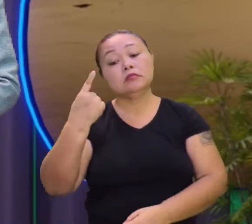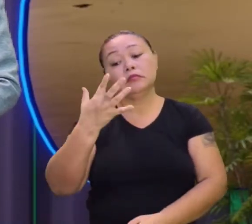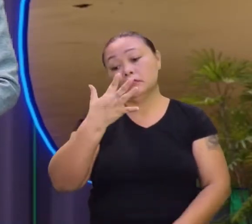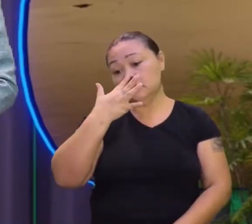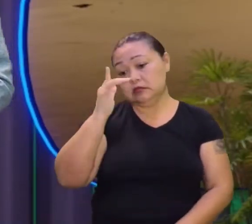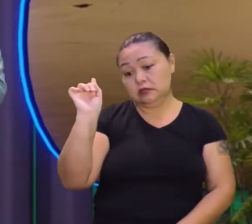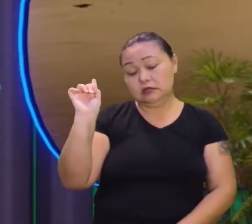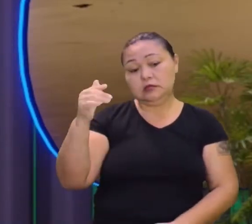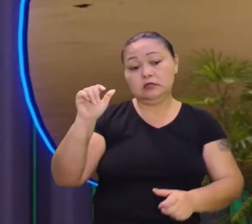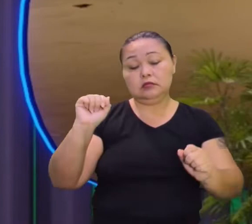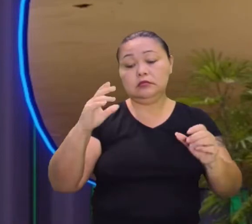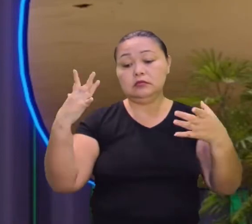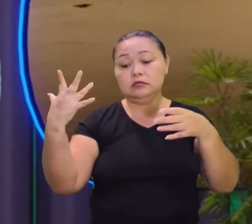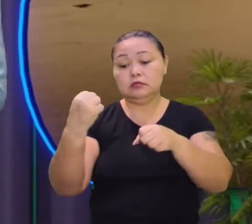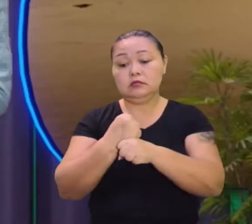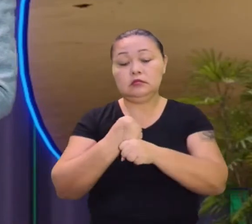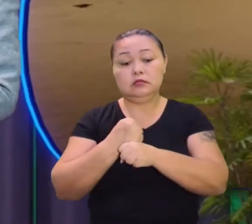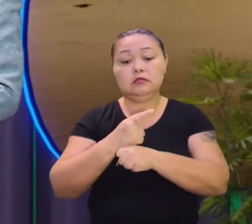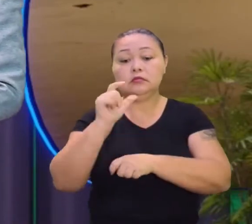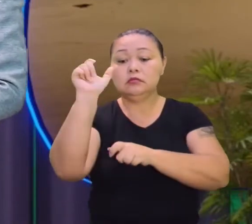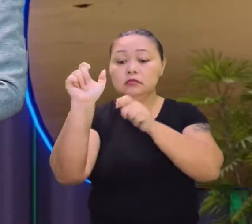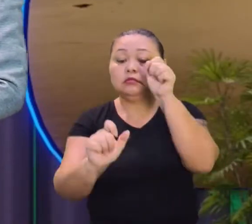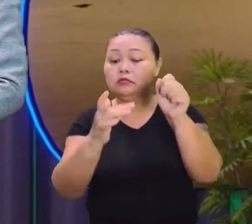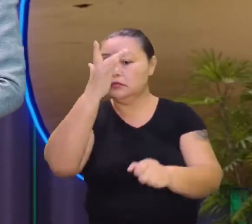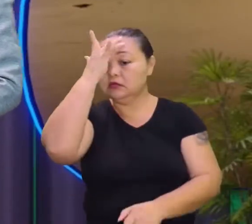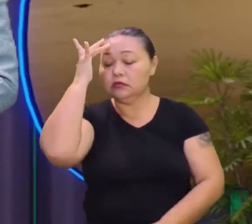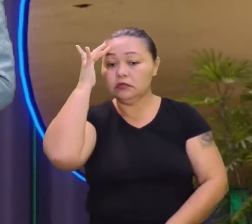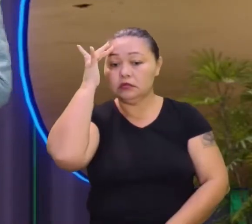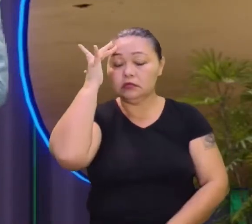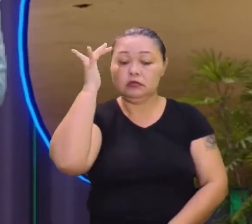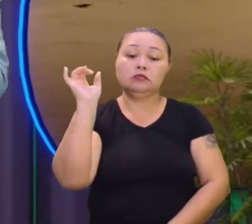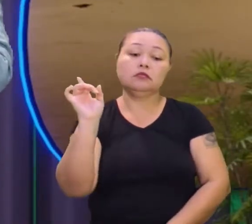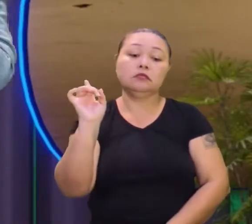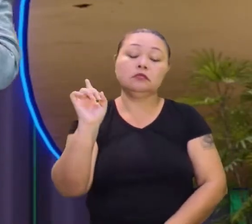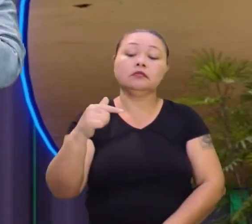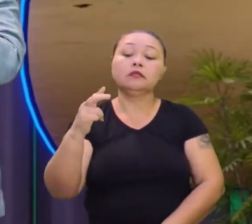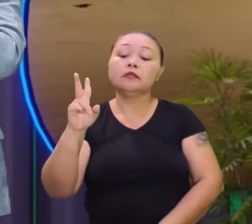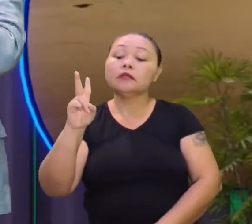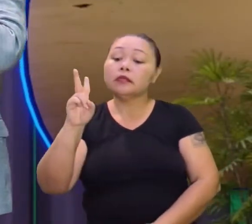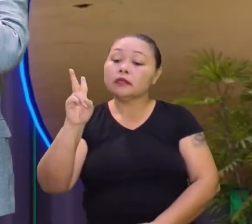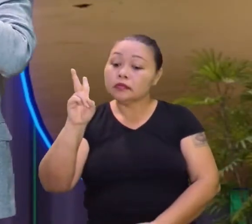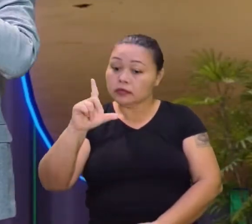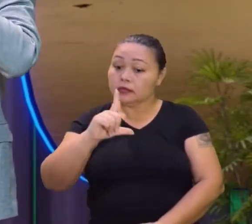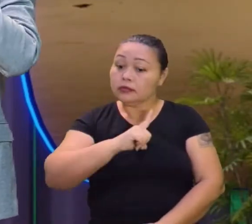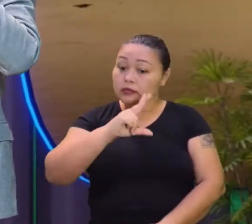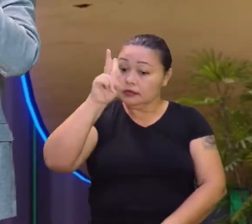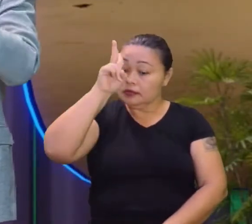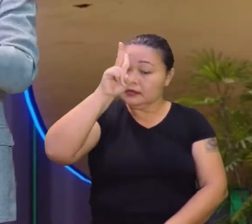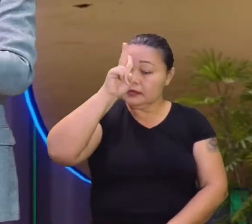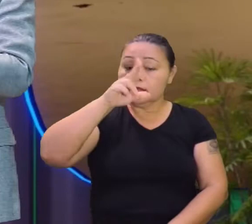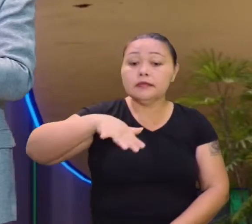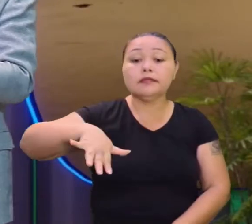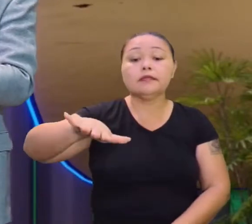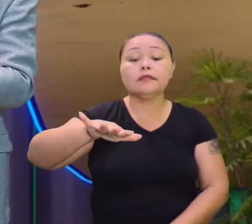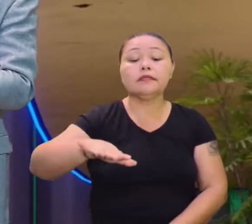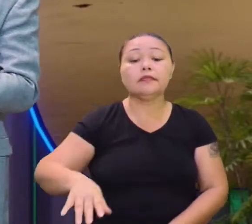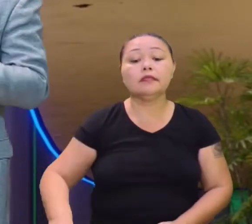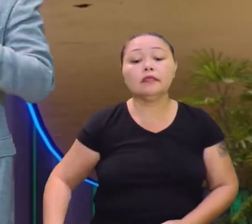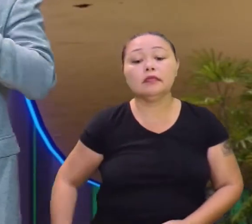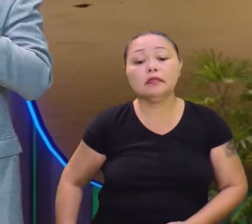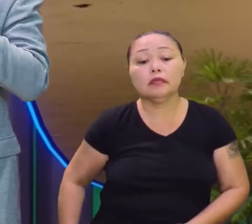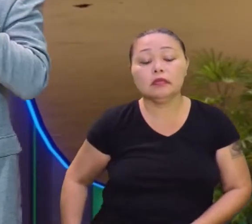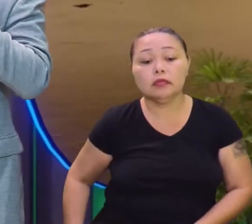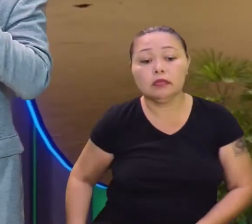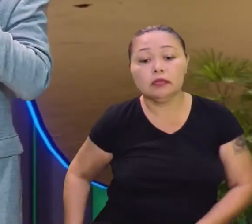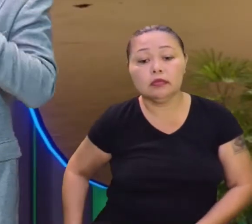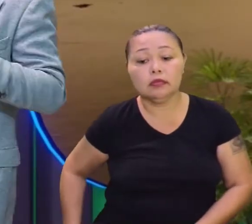vai observar agora o total de habitantes de Rondônia. Rogério, vale relembrar o aluno o seguinte, até colocar meu óculos aqui.